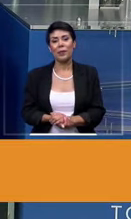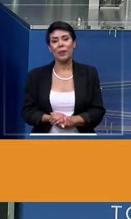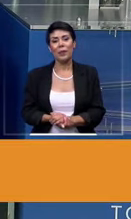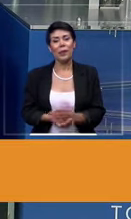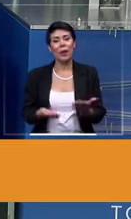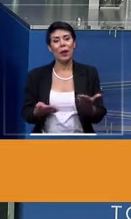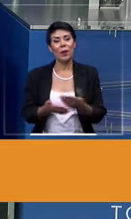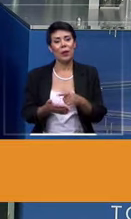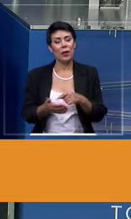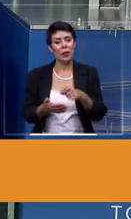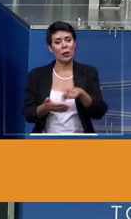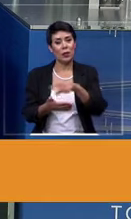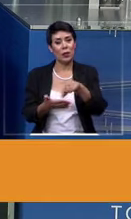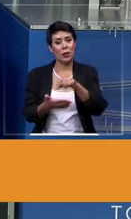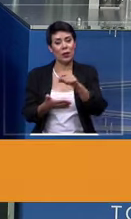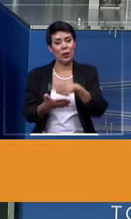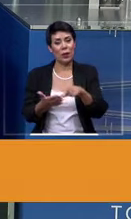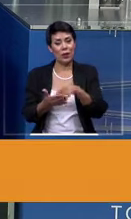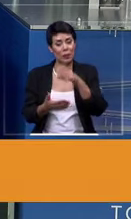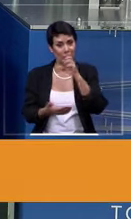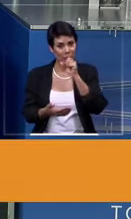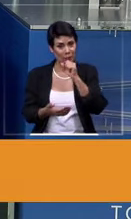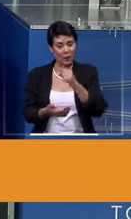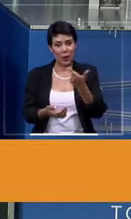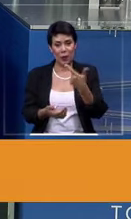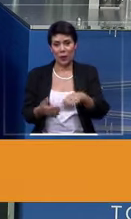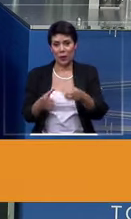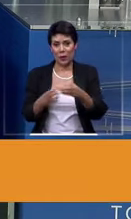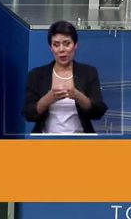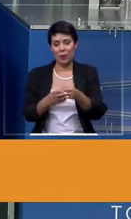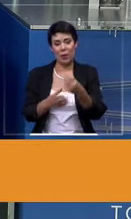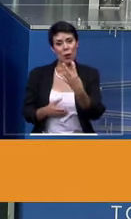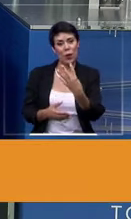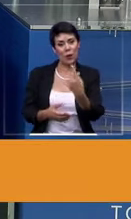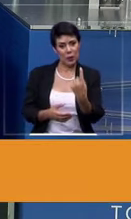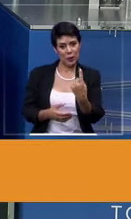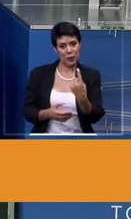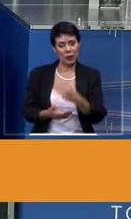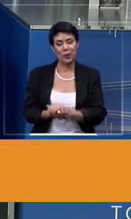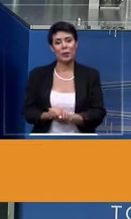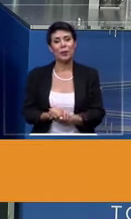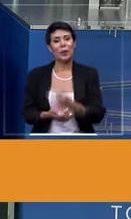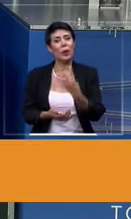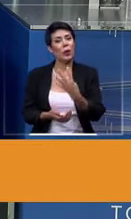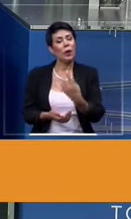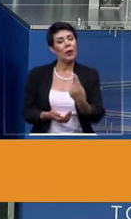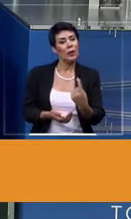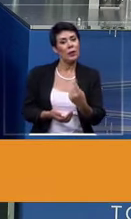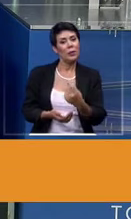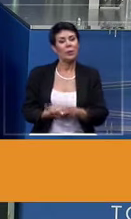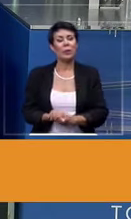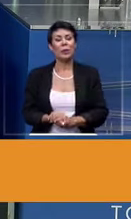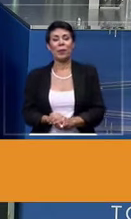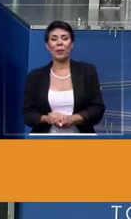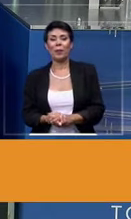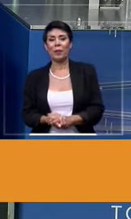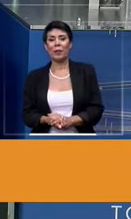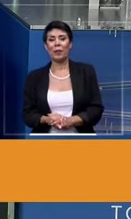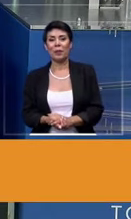sorteio da Lotomania. Bola vermelha, número 41. Vermelha,